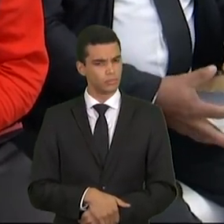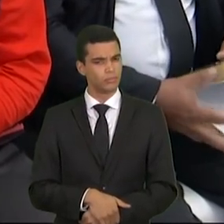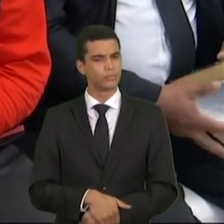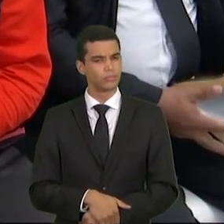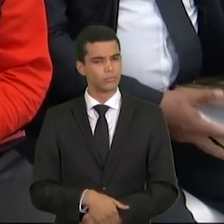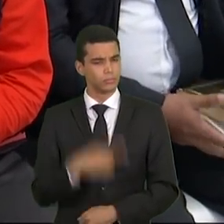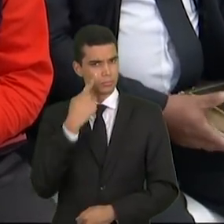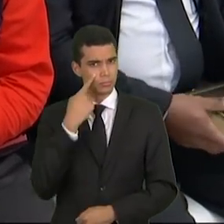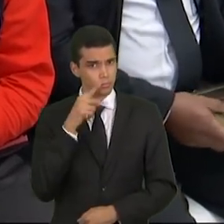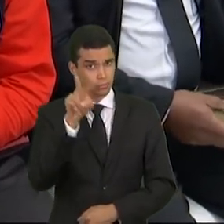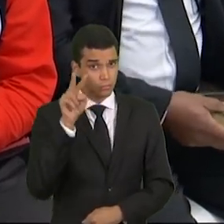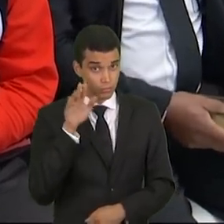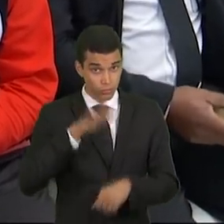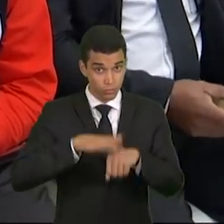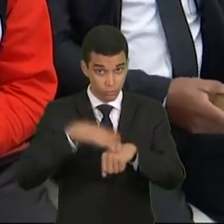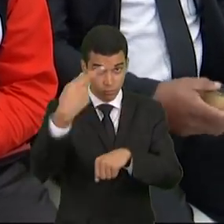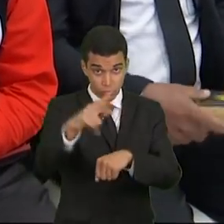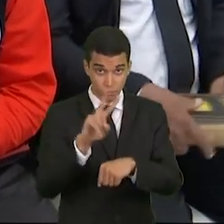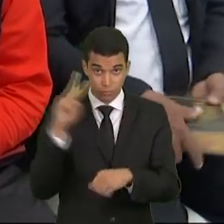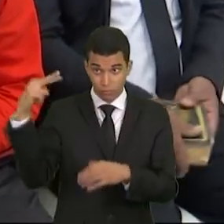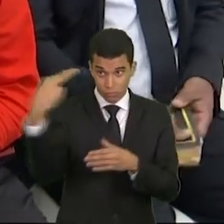Olha, olha para dentro de ti.